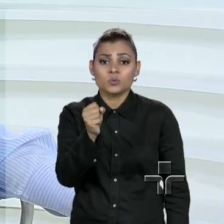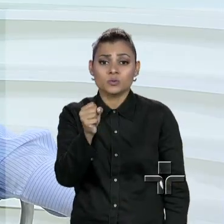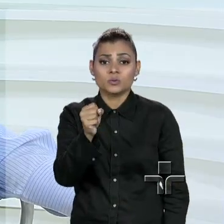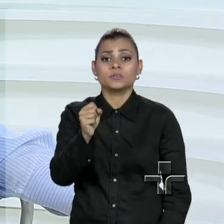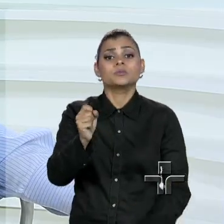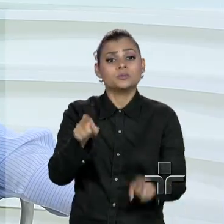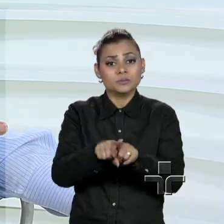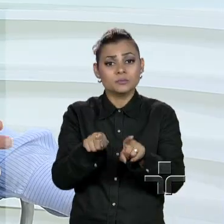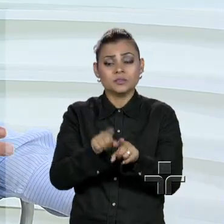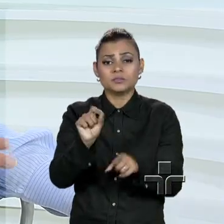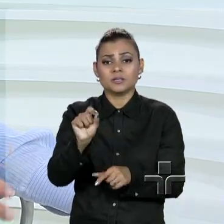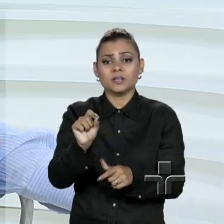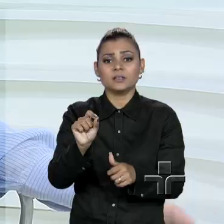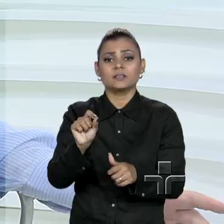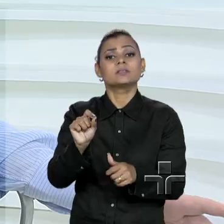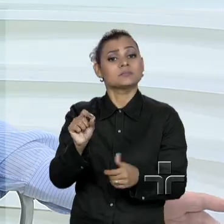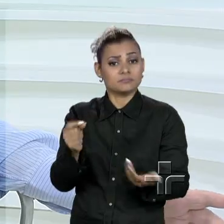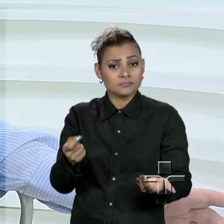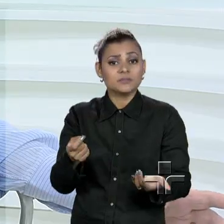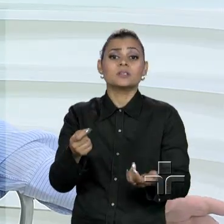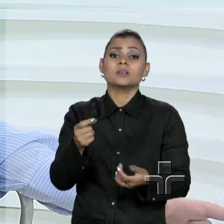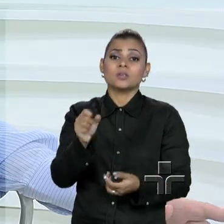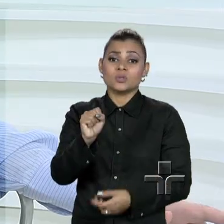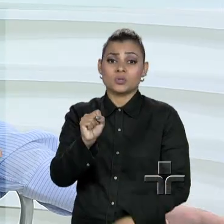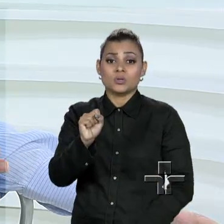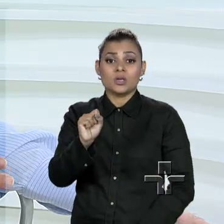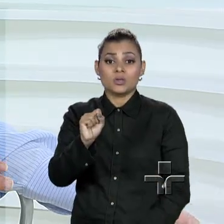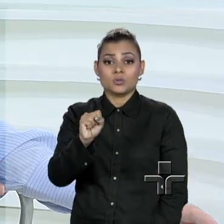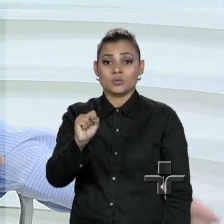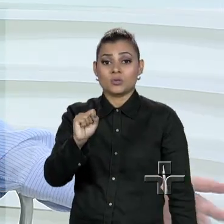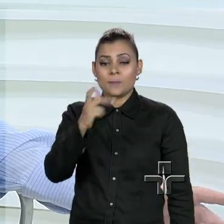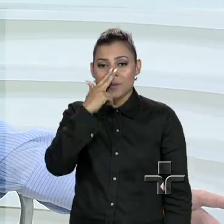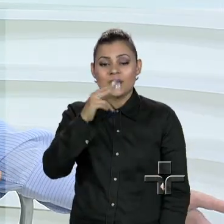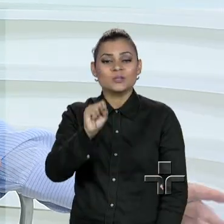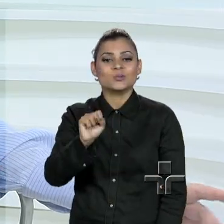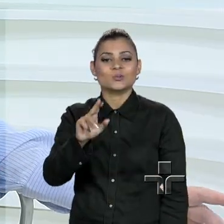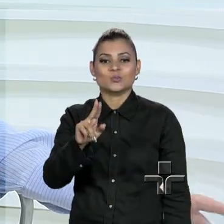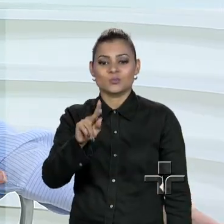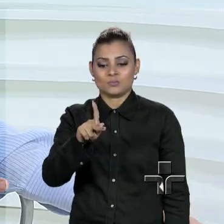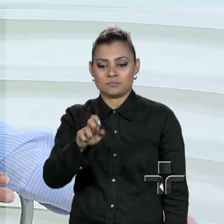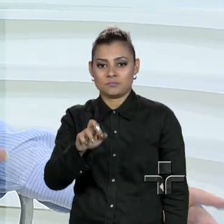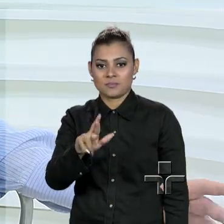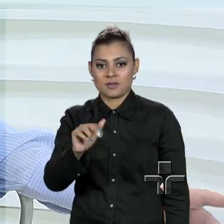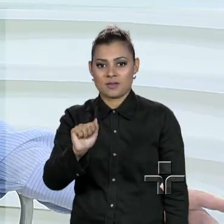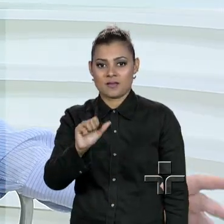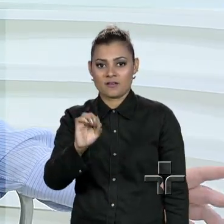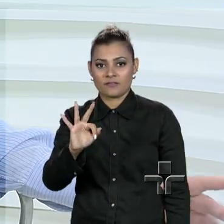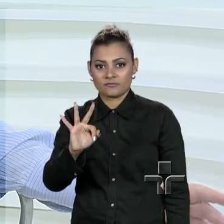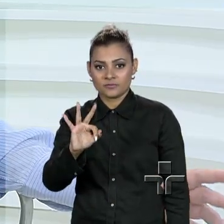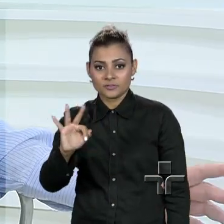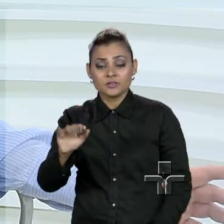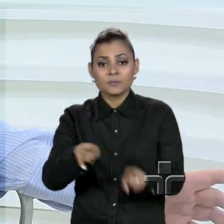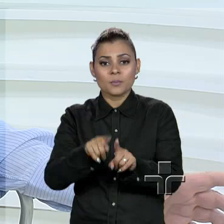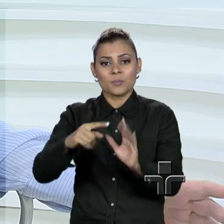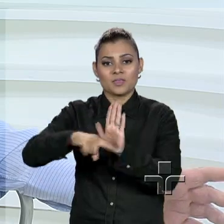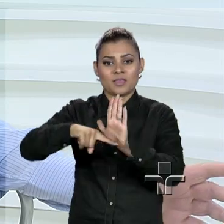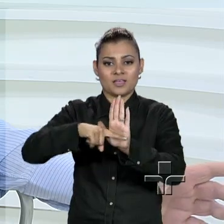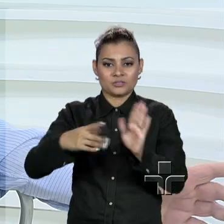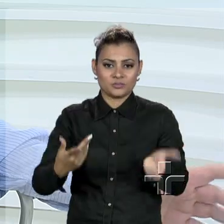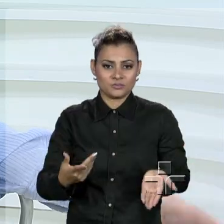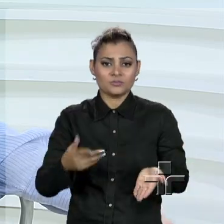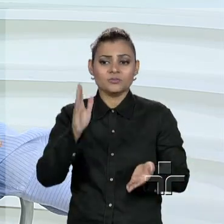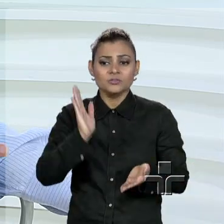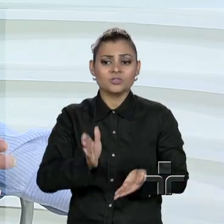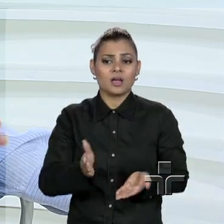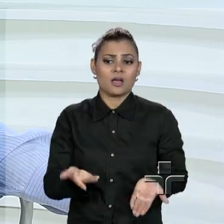menos. Ou seja, e uma dívida pública praticamente subindo, já está com 76, 78,